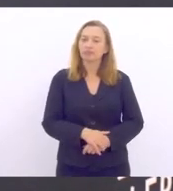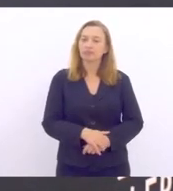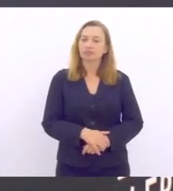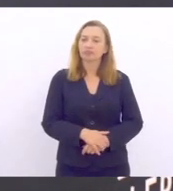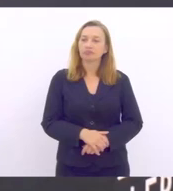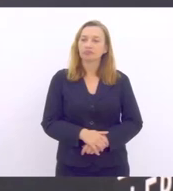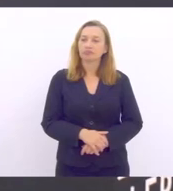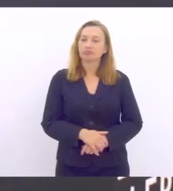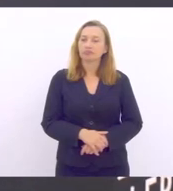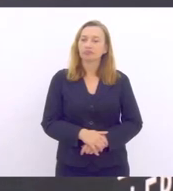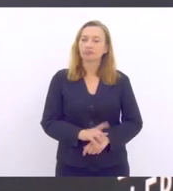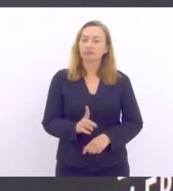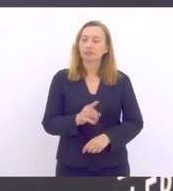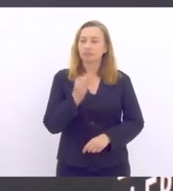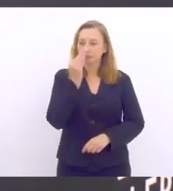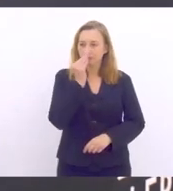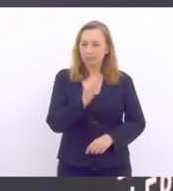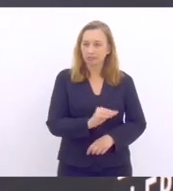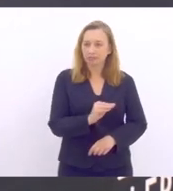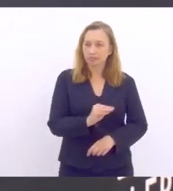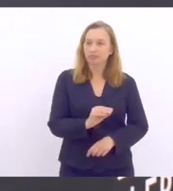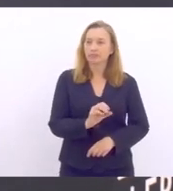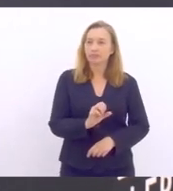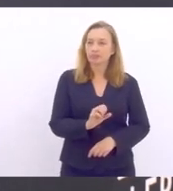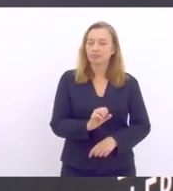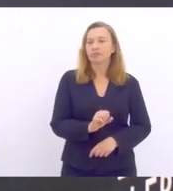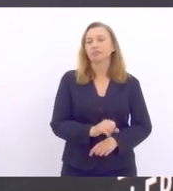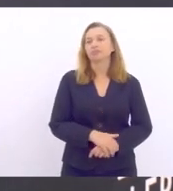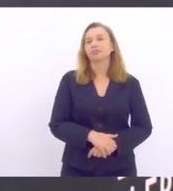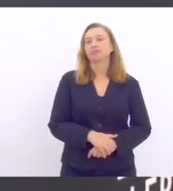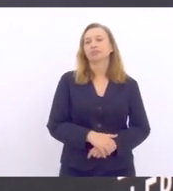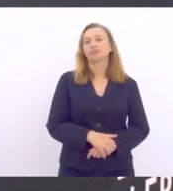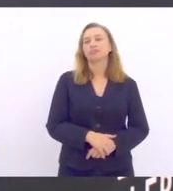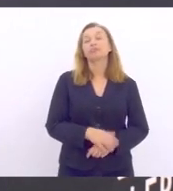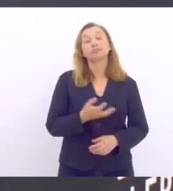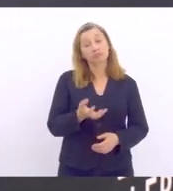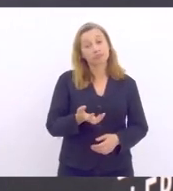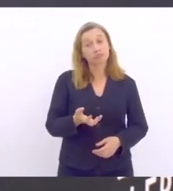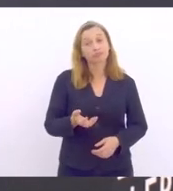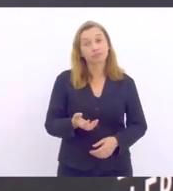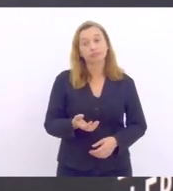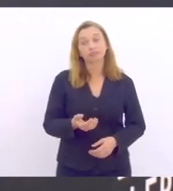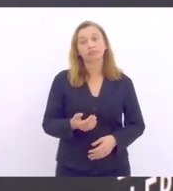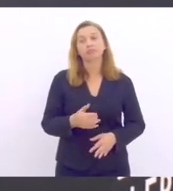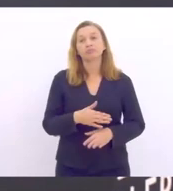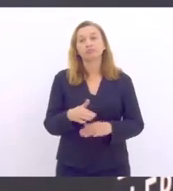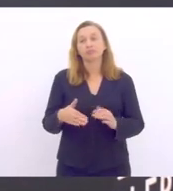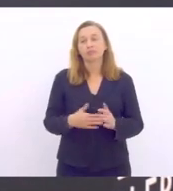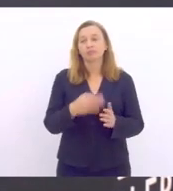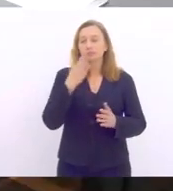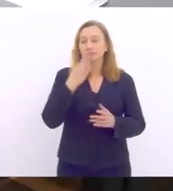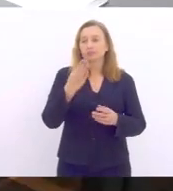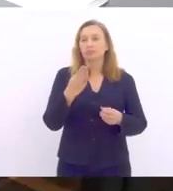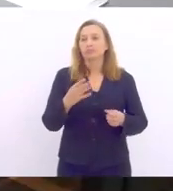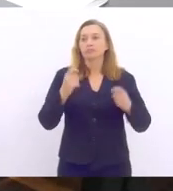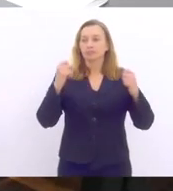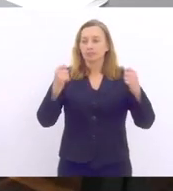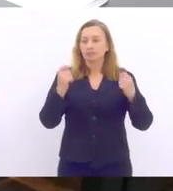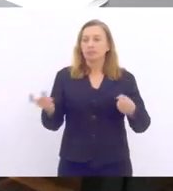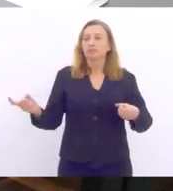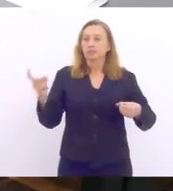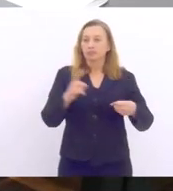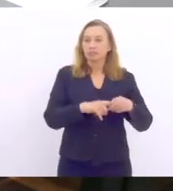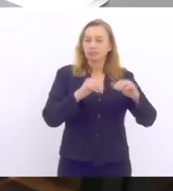sejam postergados, não sejam desprestigiados. E quero muito todas as torcidas de volta aos estádios.